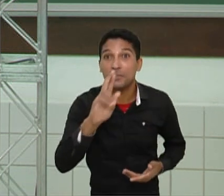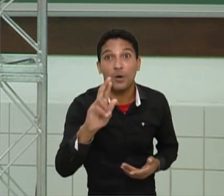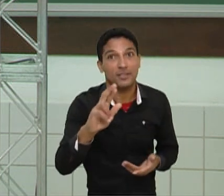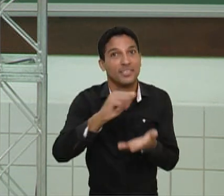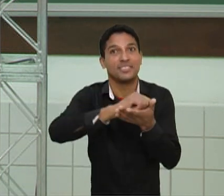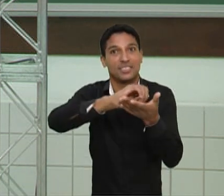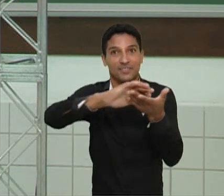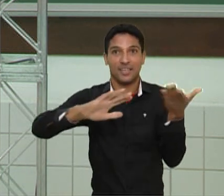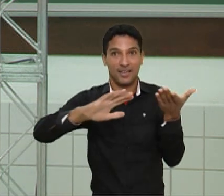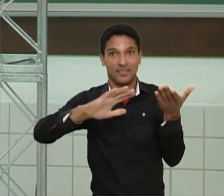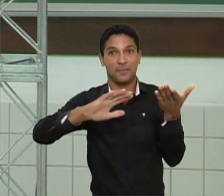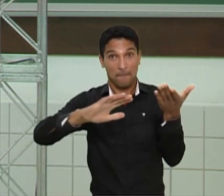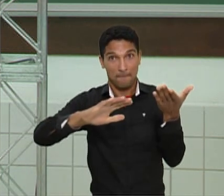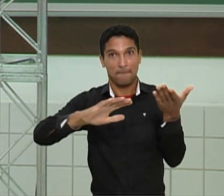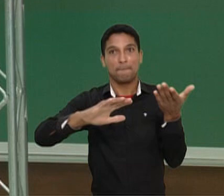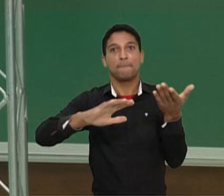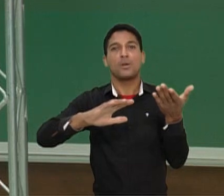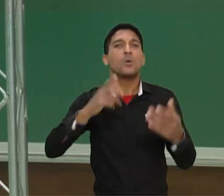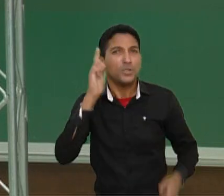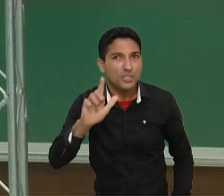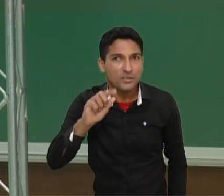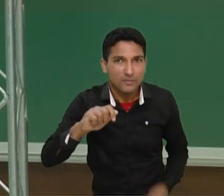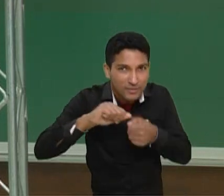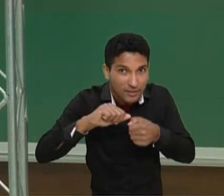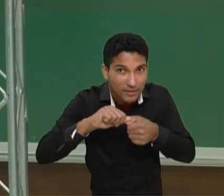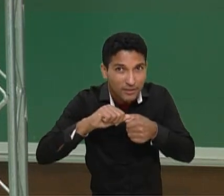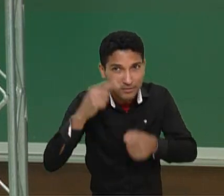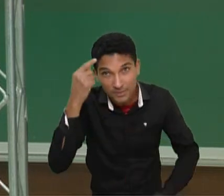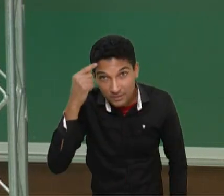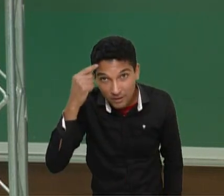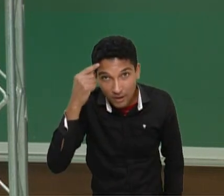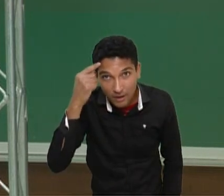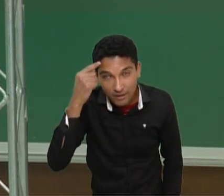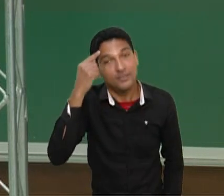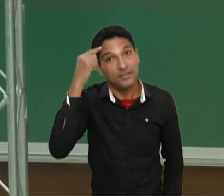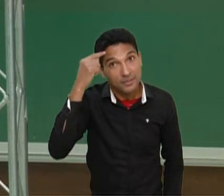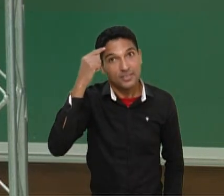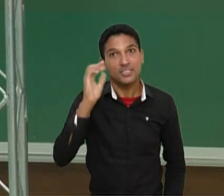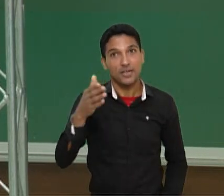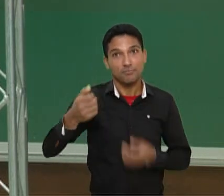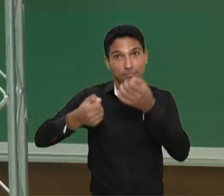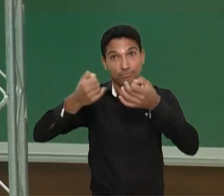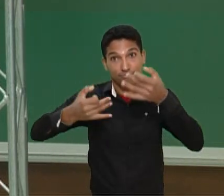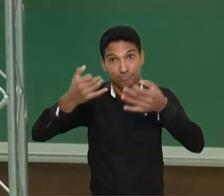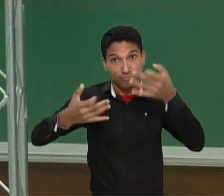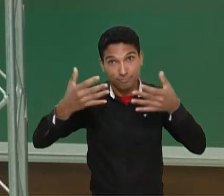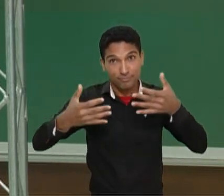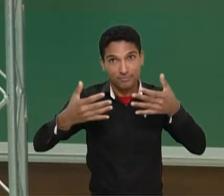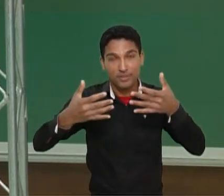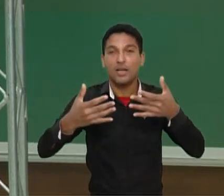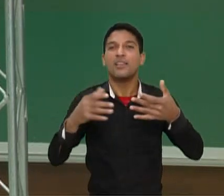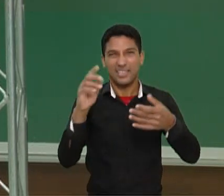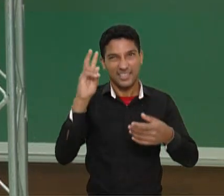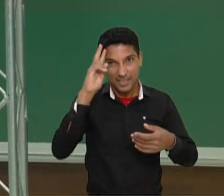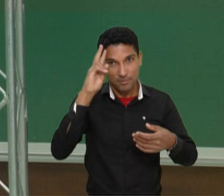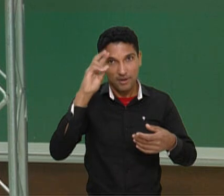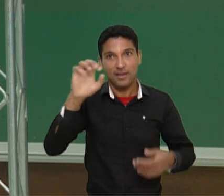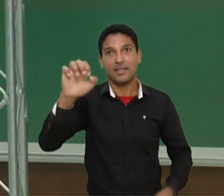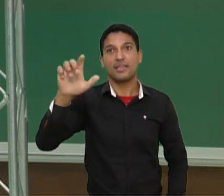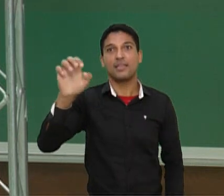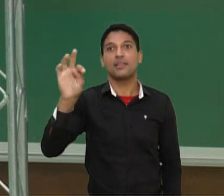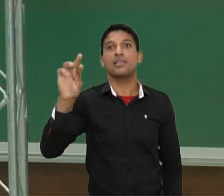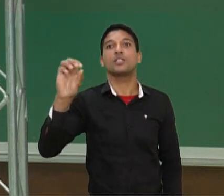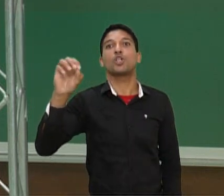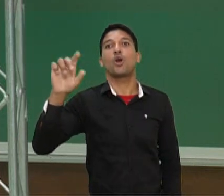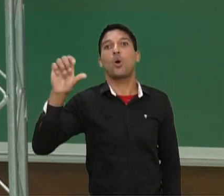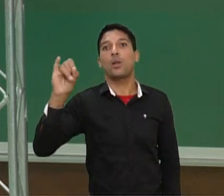então? Conseguiu fazer? Pensou, pegou um pouquinho do que a gente trabalhou agora há pouco, né? Falamos de eletrólitos, não